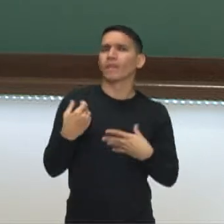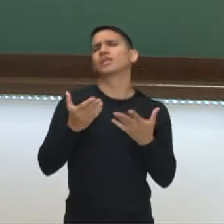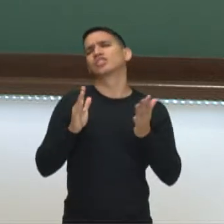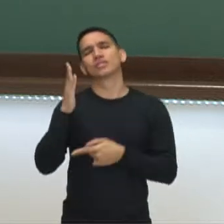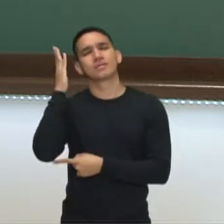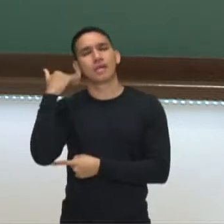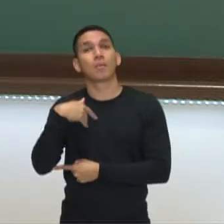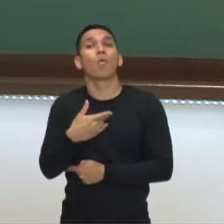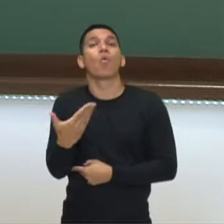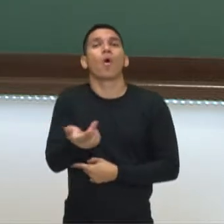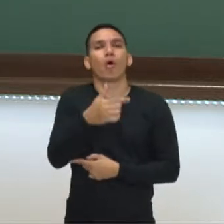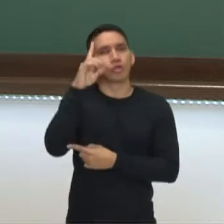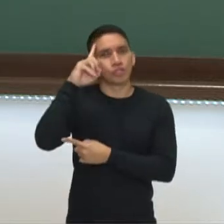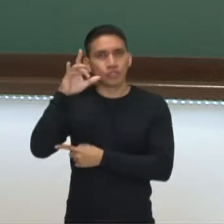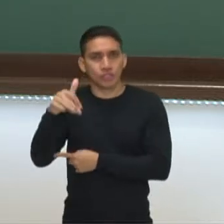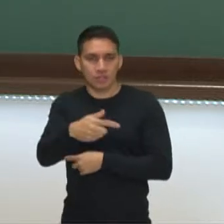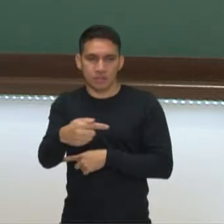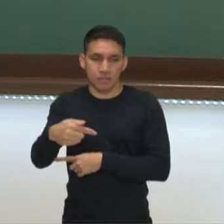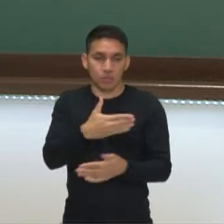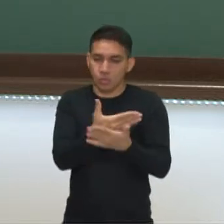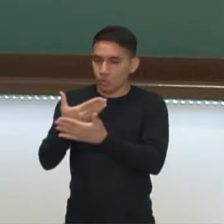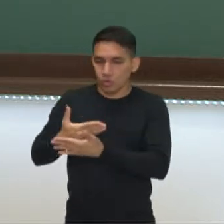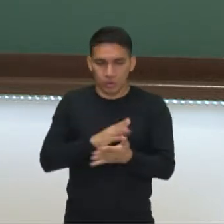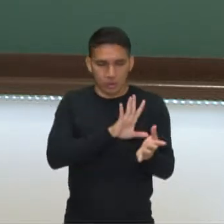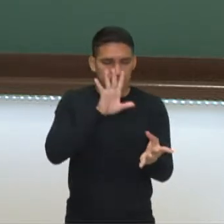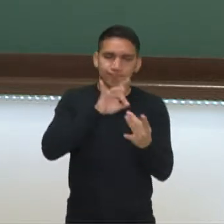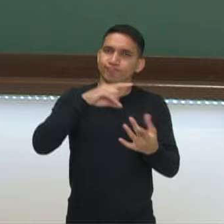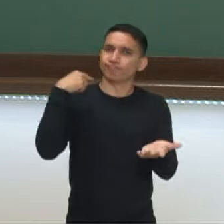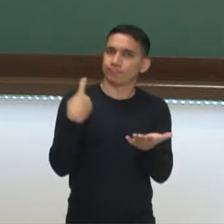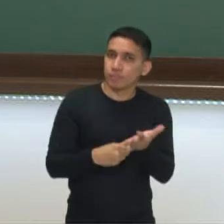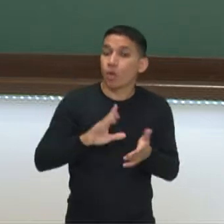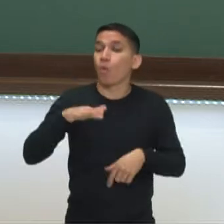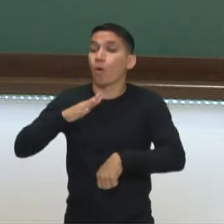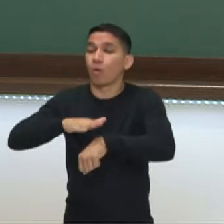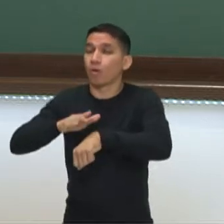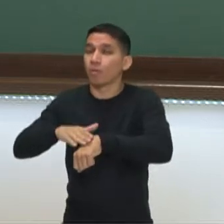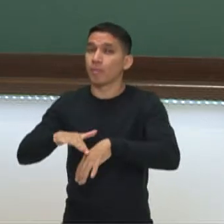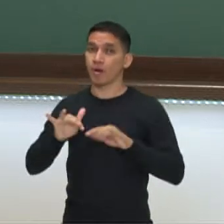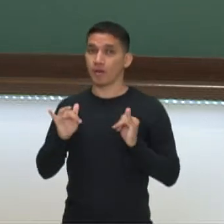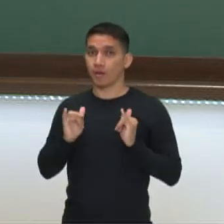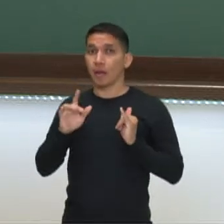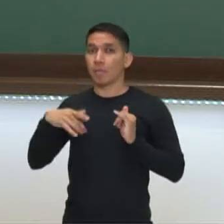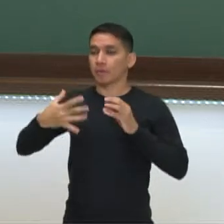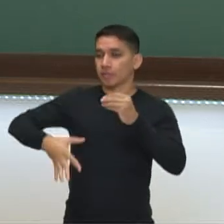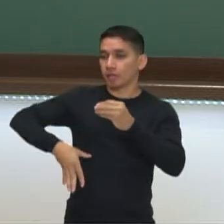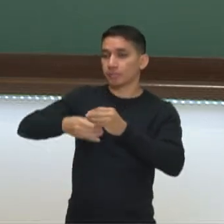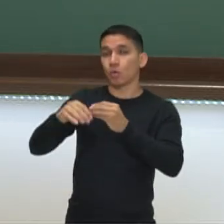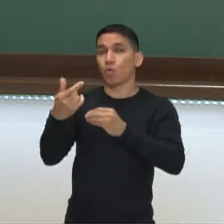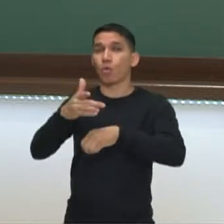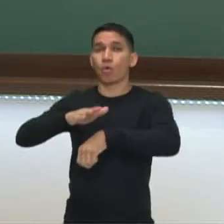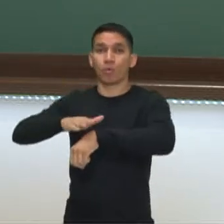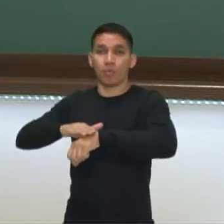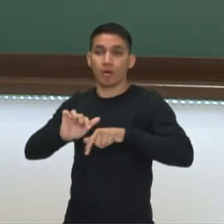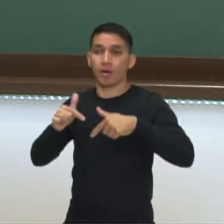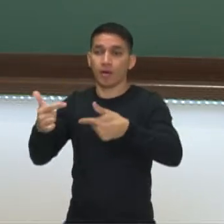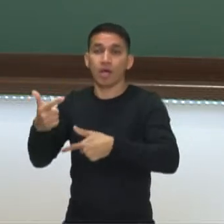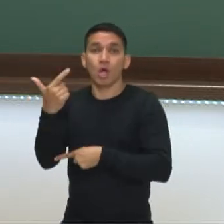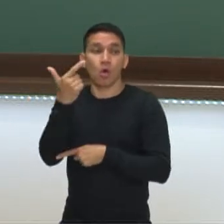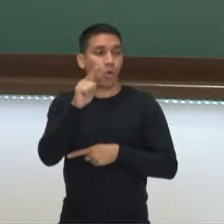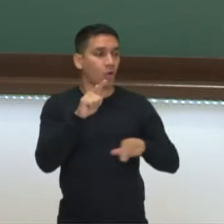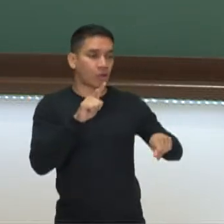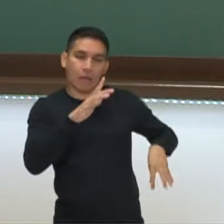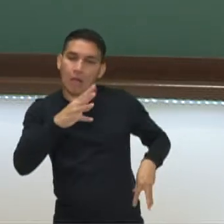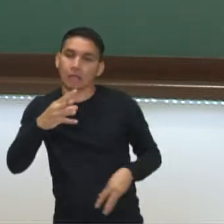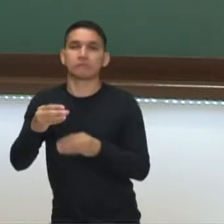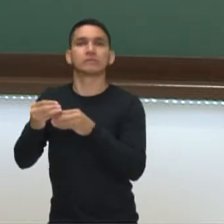dias da semana eu vou estudar, quais dias eu tenho ali um horário de folga, preciso encaixar uma outra atividade, uma atividade extra que